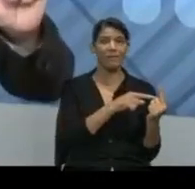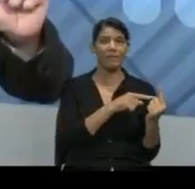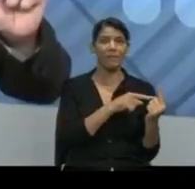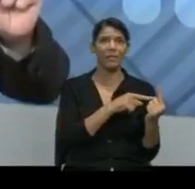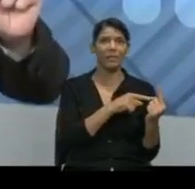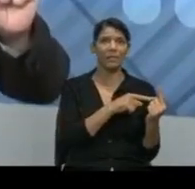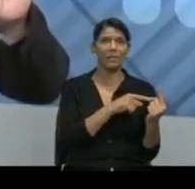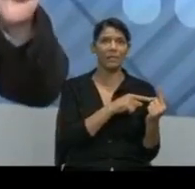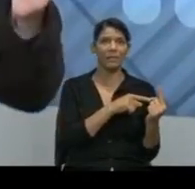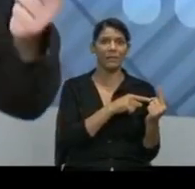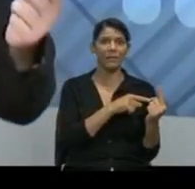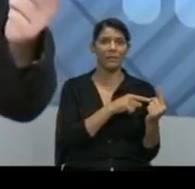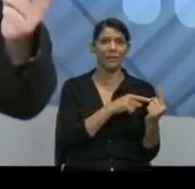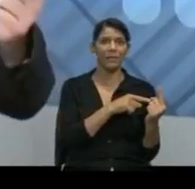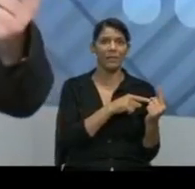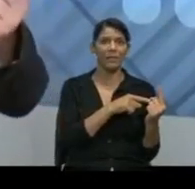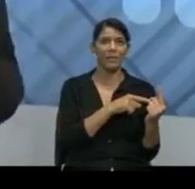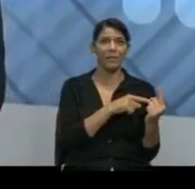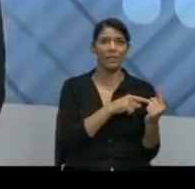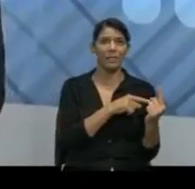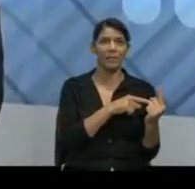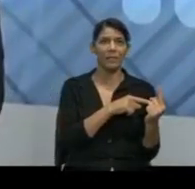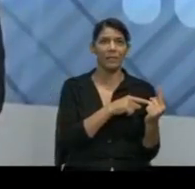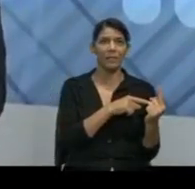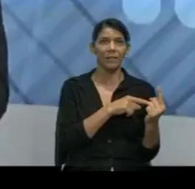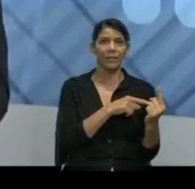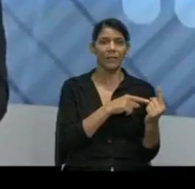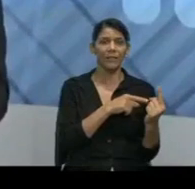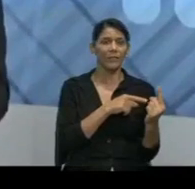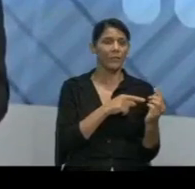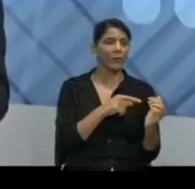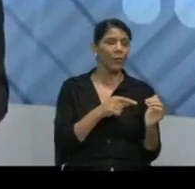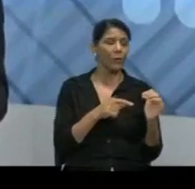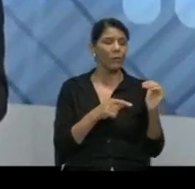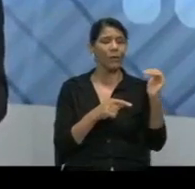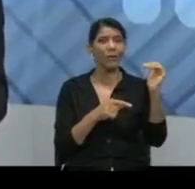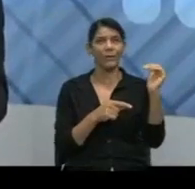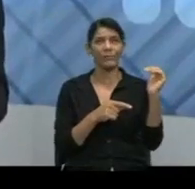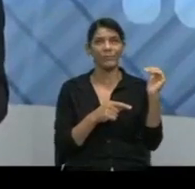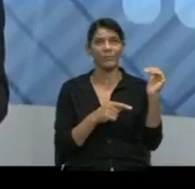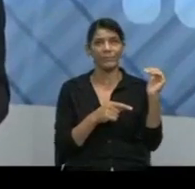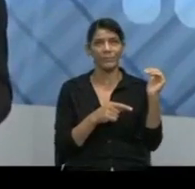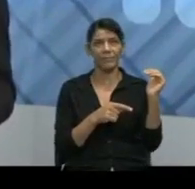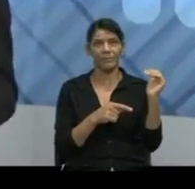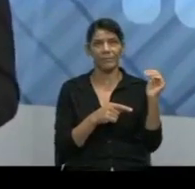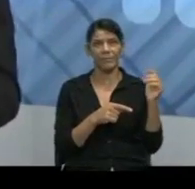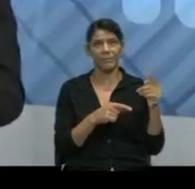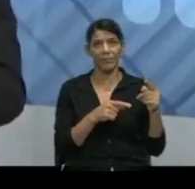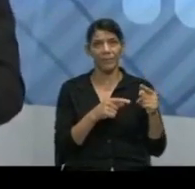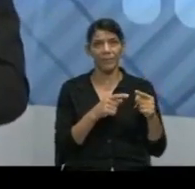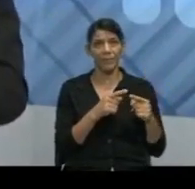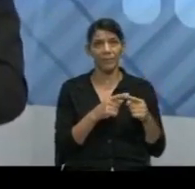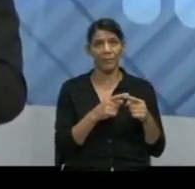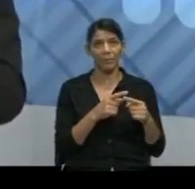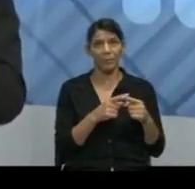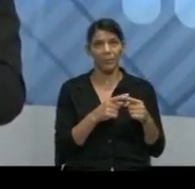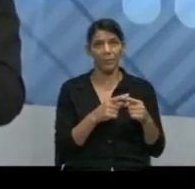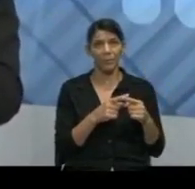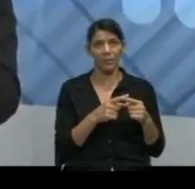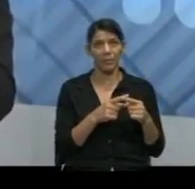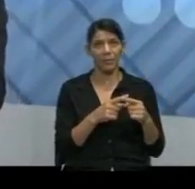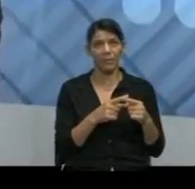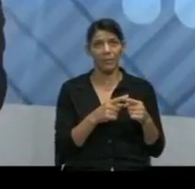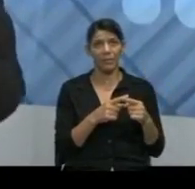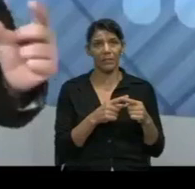gabarito ali do outro canto, onde o Pedrinho está deitado, ele acabou ficando maior. Por quê? Porque a